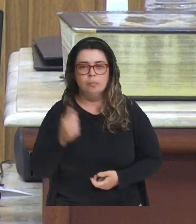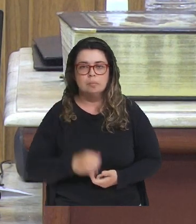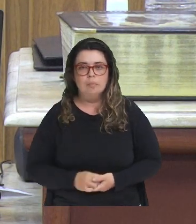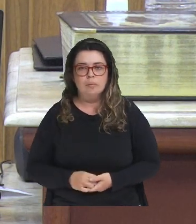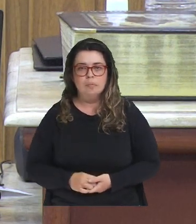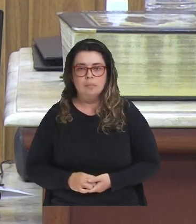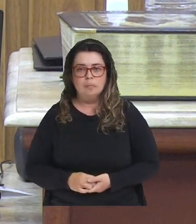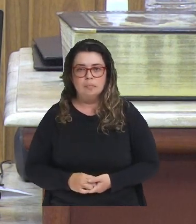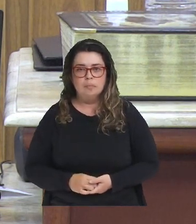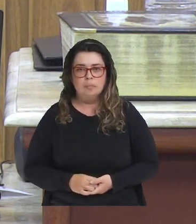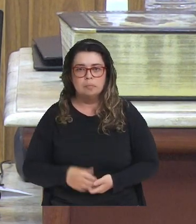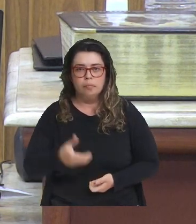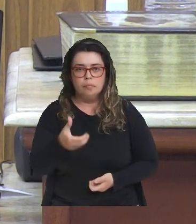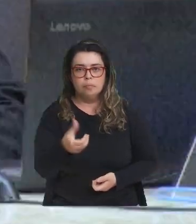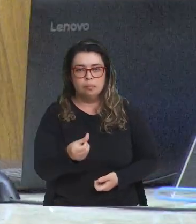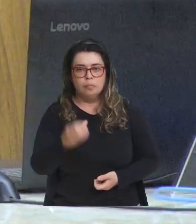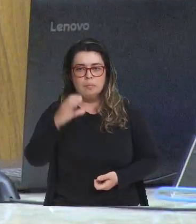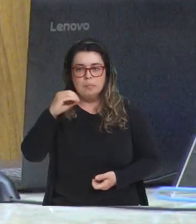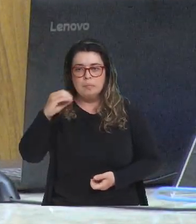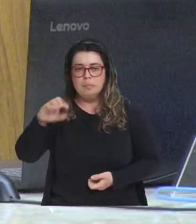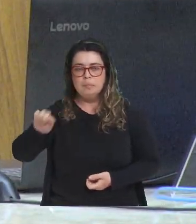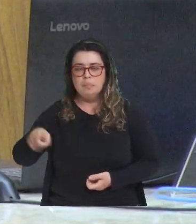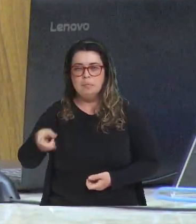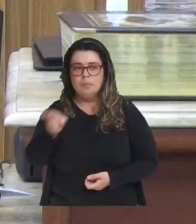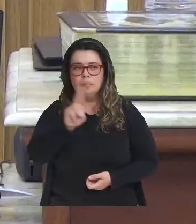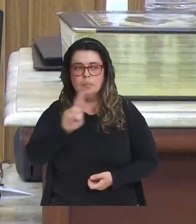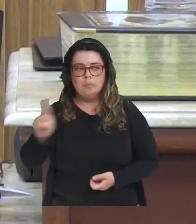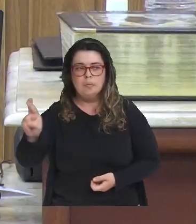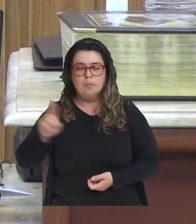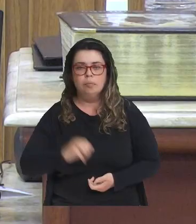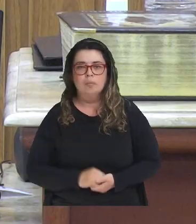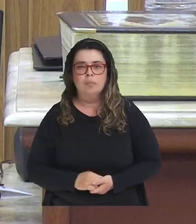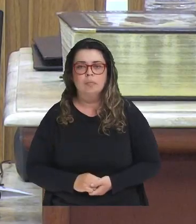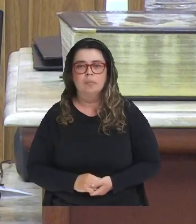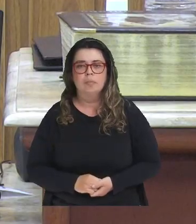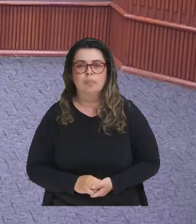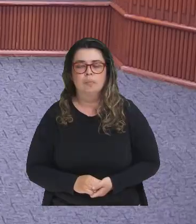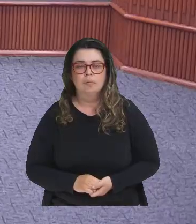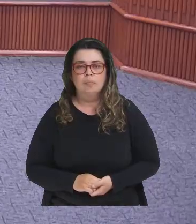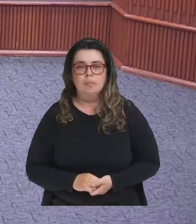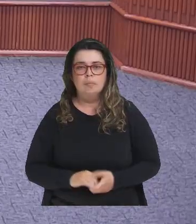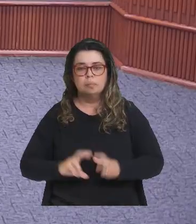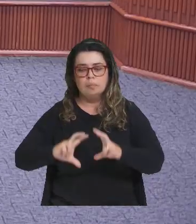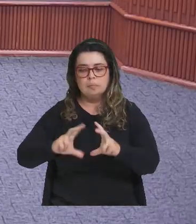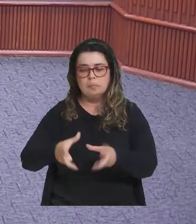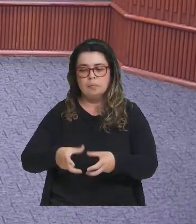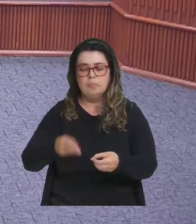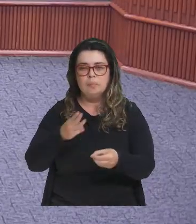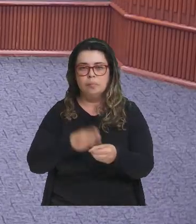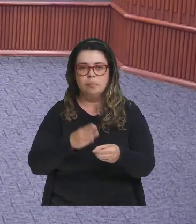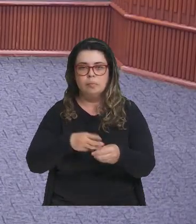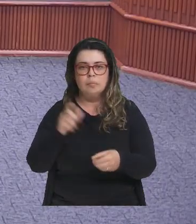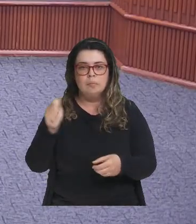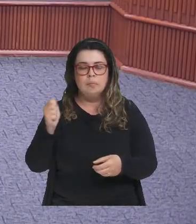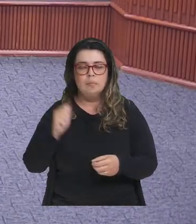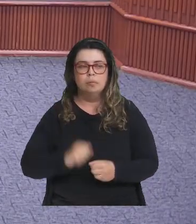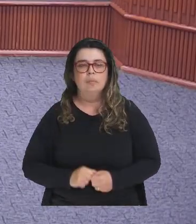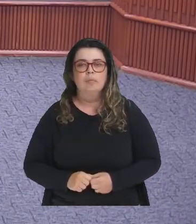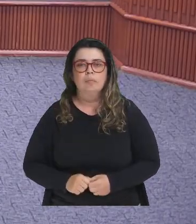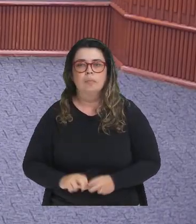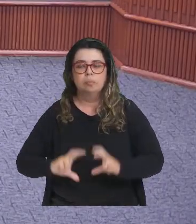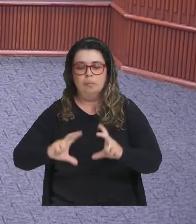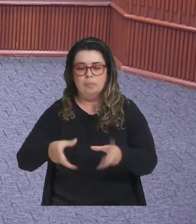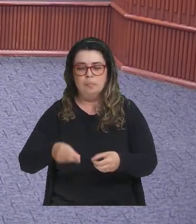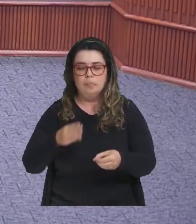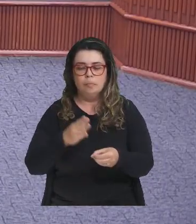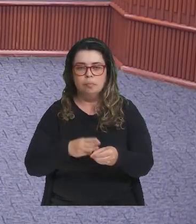de R$600 mil, junto à unidade orçamentária da Câmara Municipal de Assis, Departamento Legislativo da Câmara